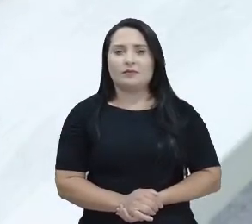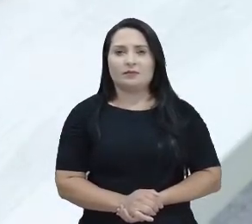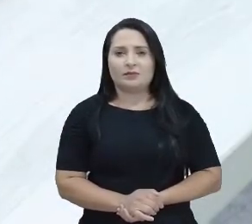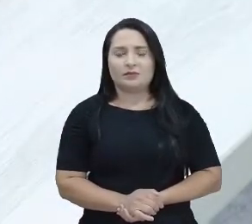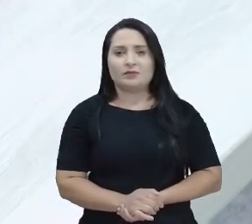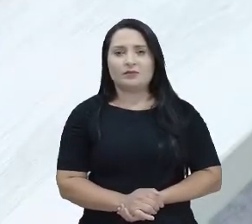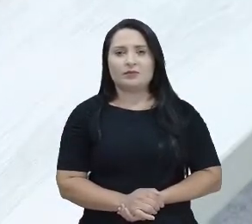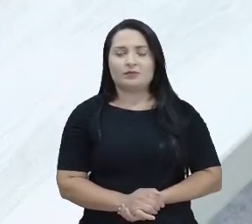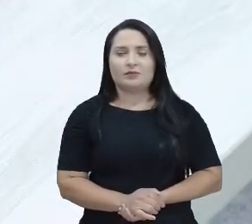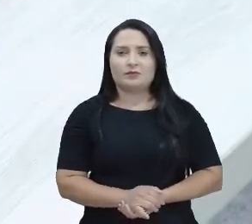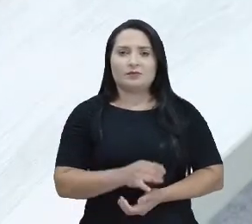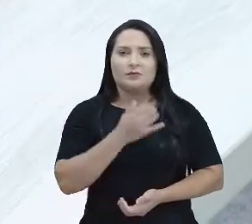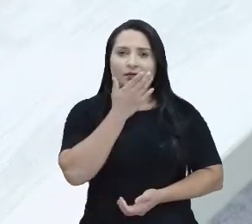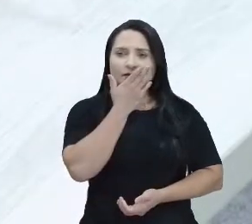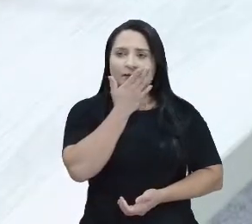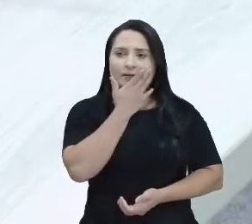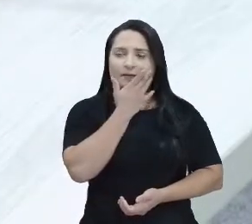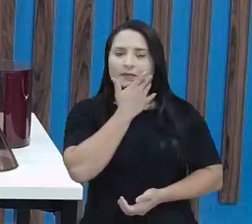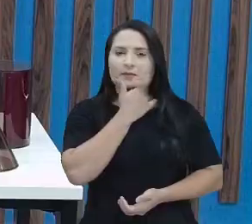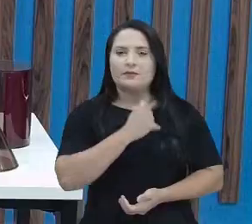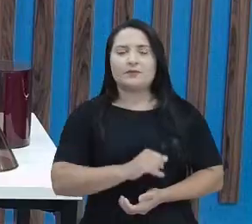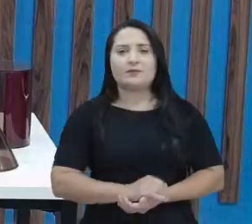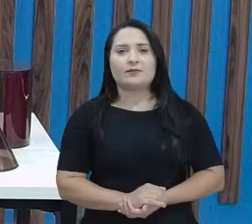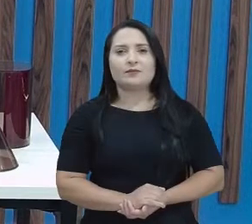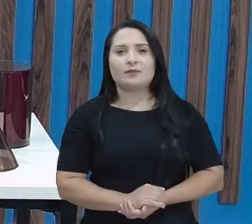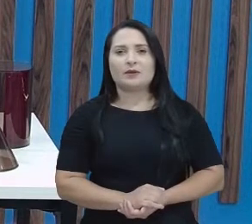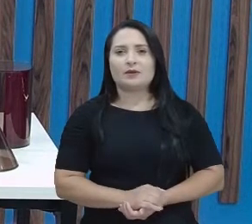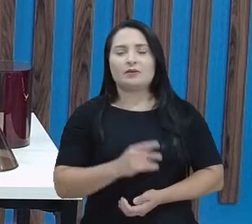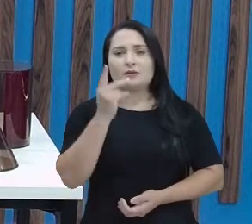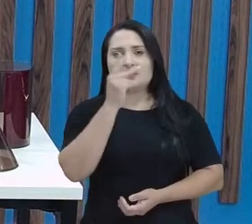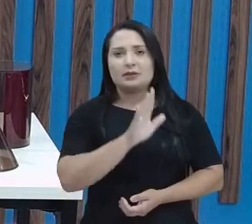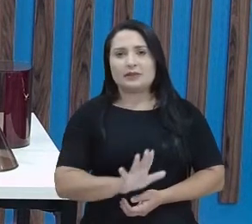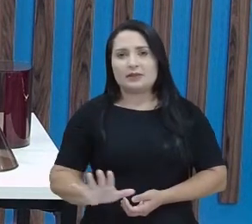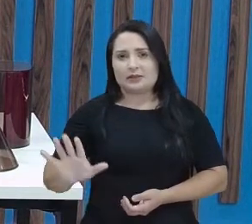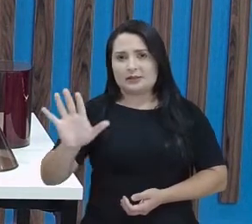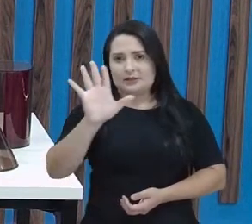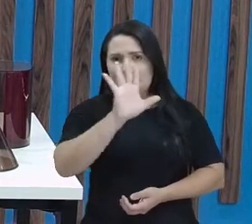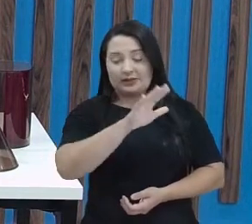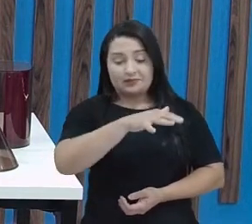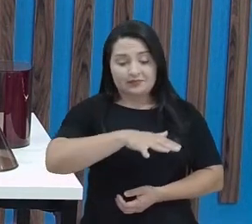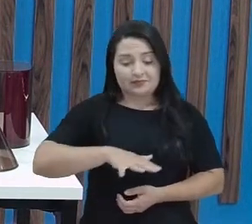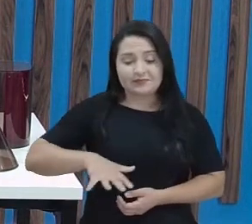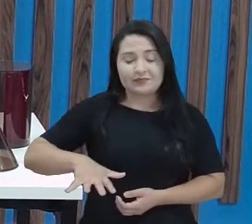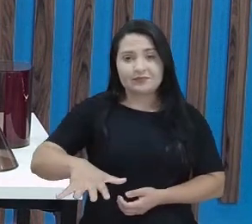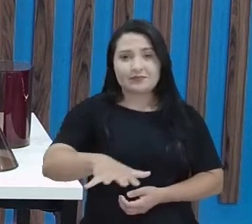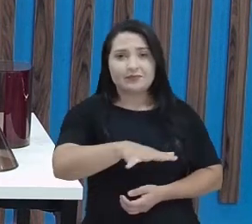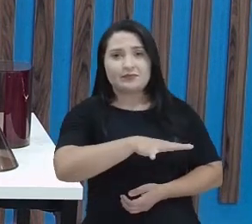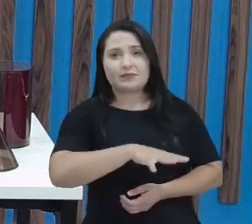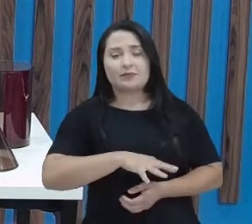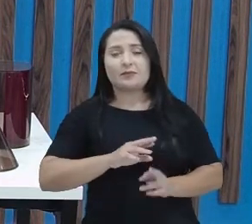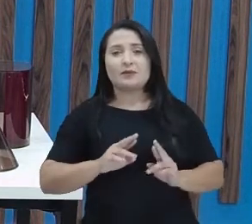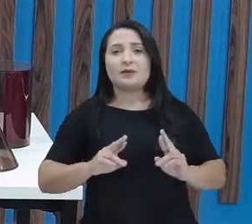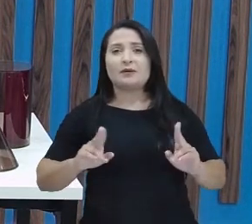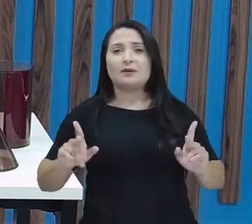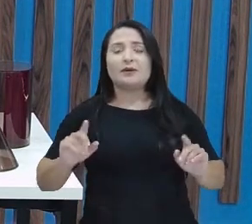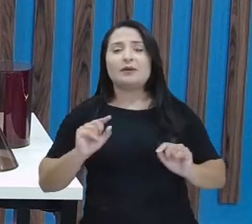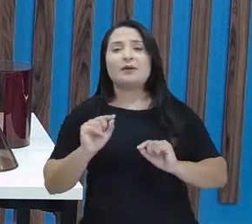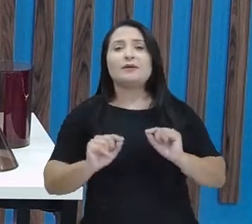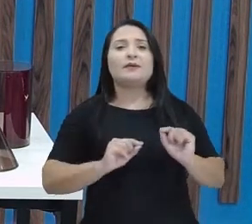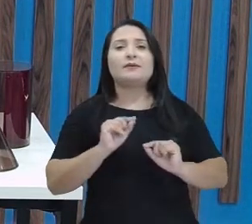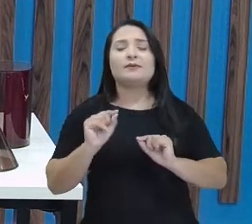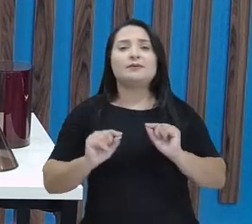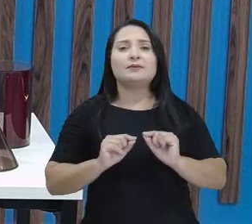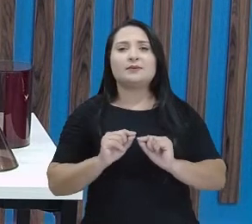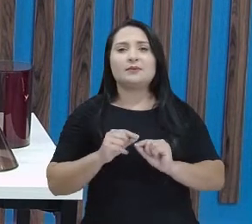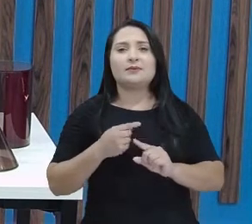ela comporta. Então, a figura geométrica espacial, a diferença é justamente